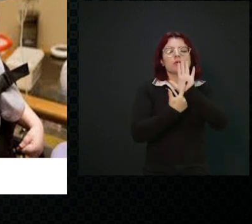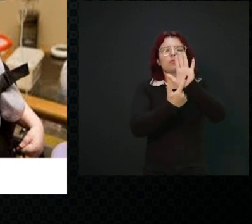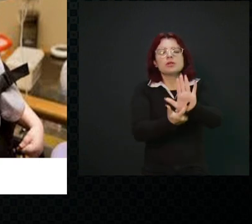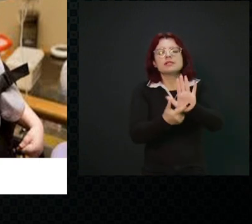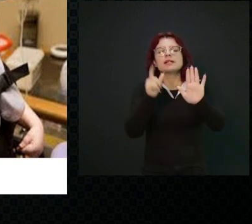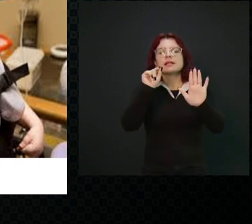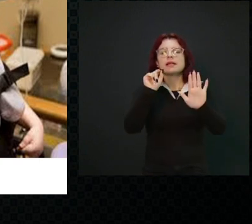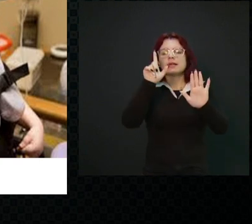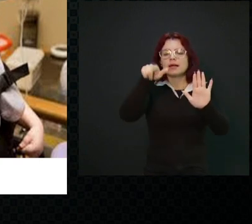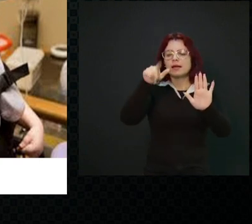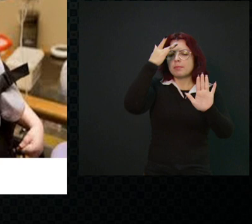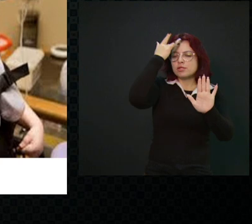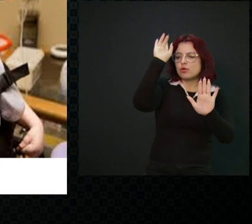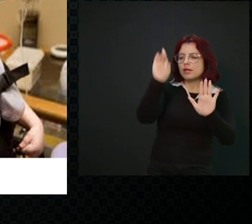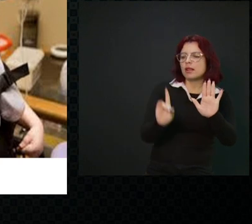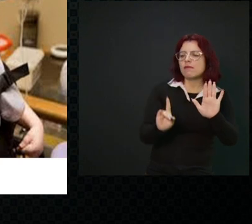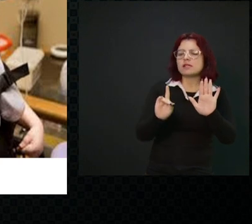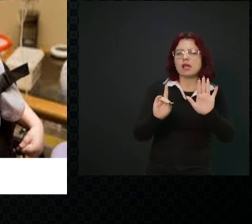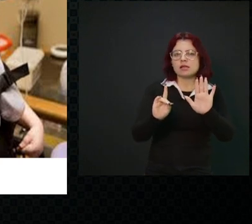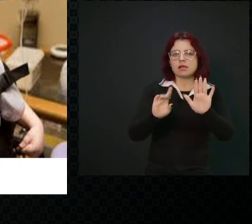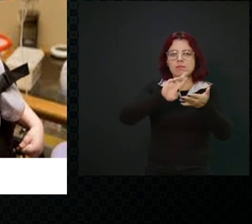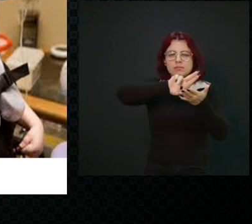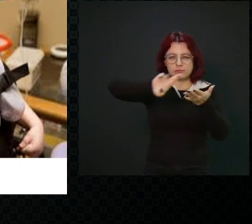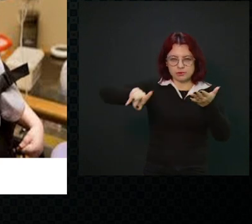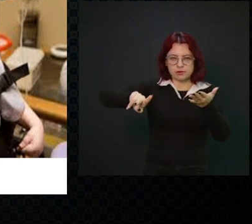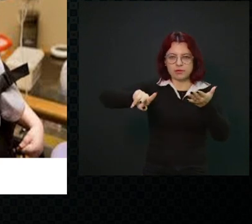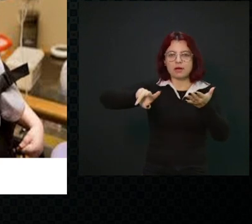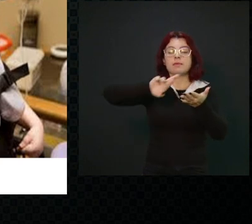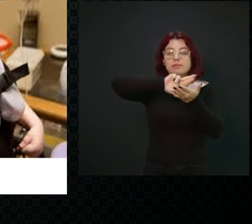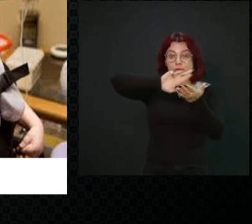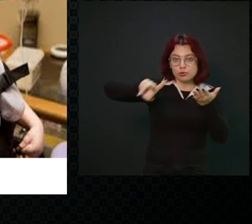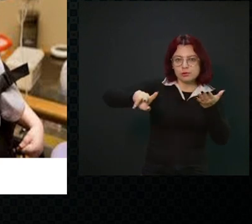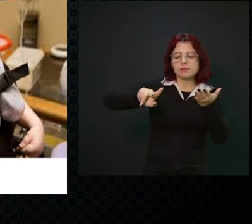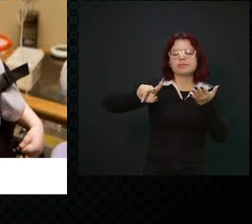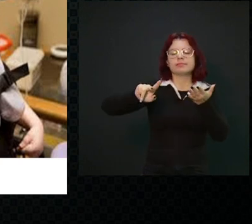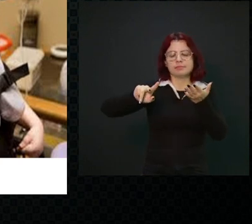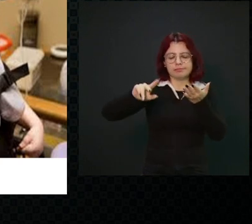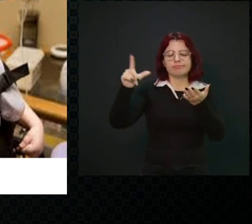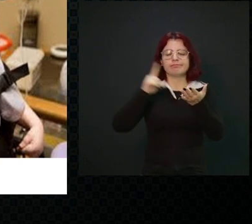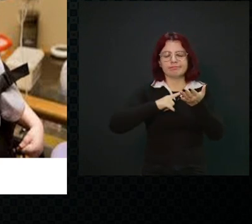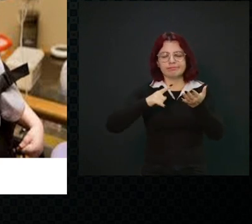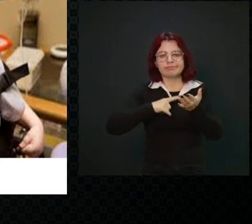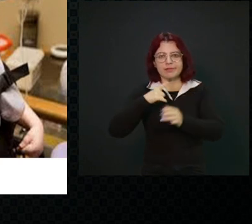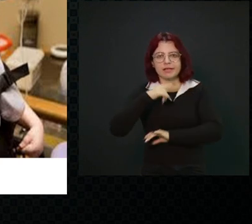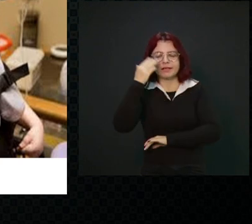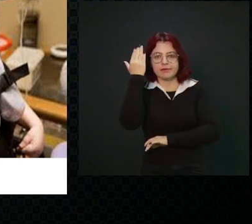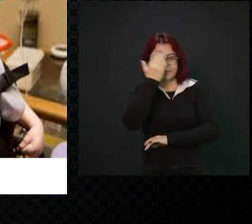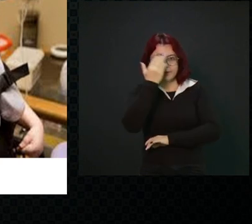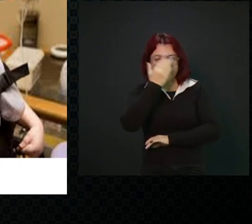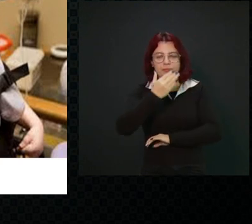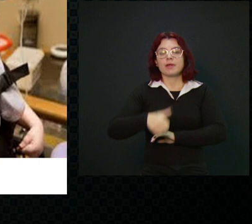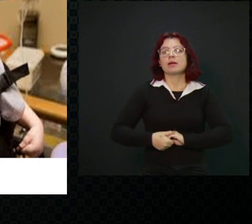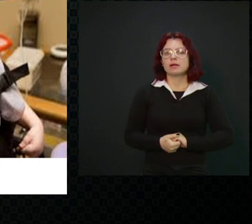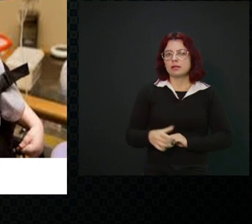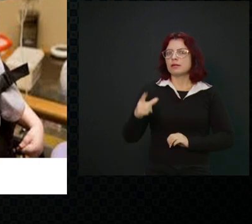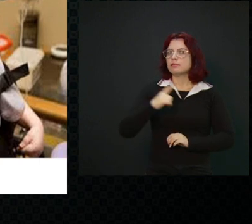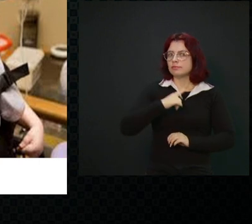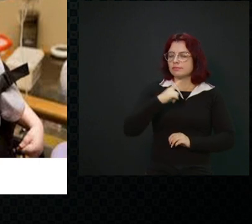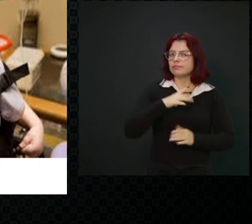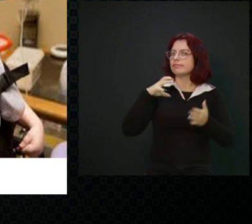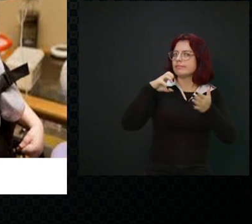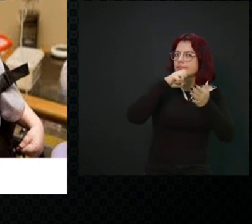múltipla sensorial visual. Então, é aquele que vai ter afetado a visão e um